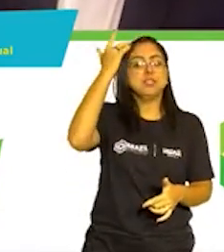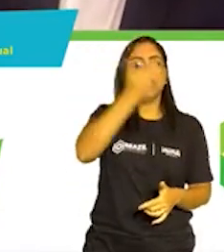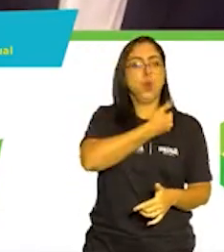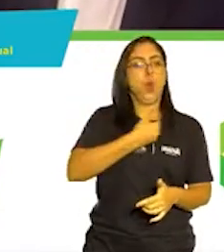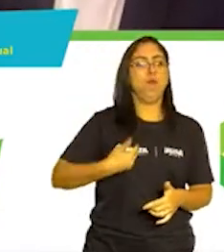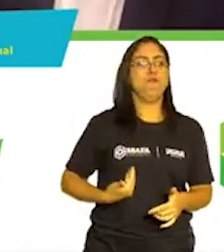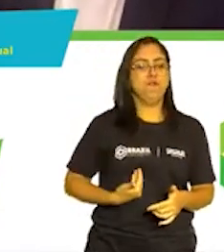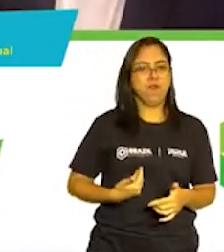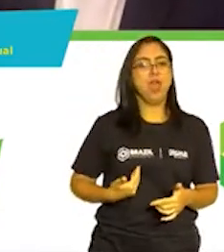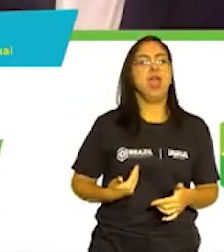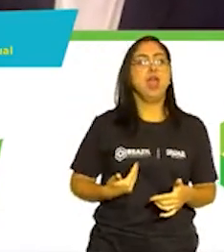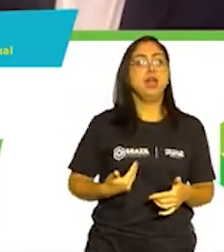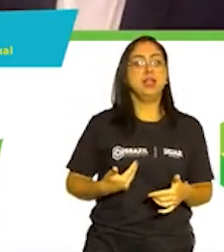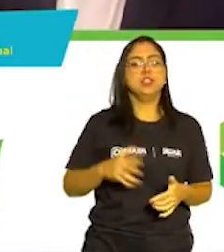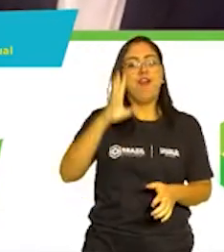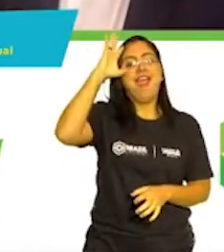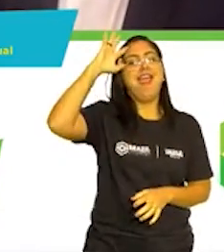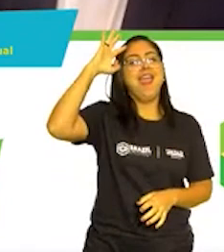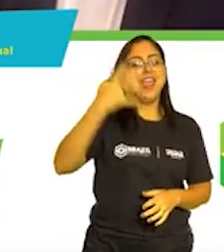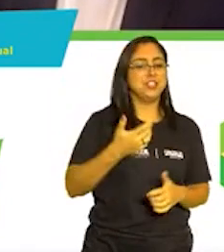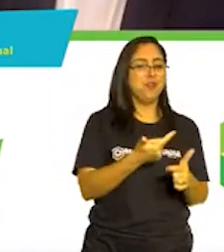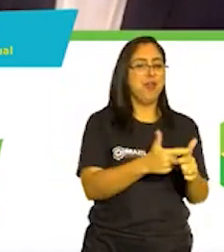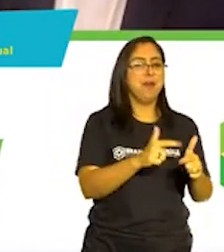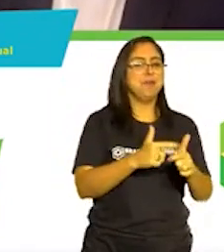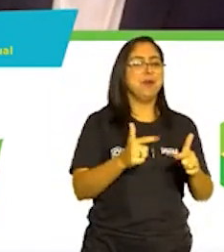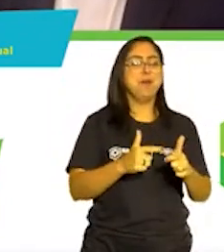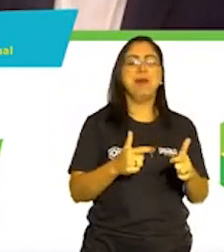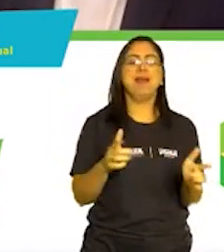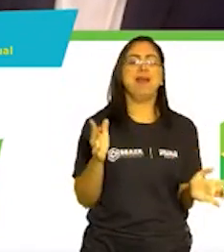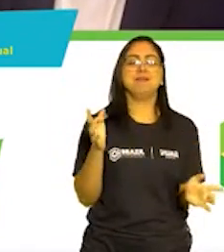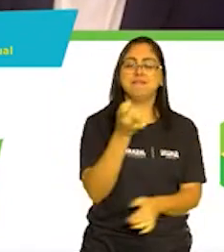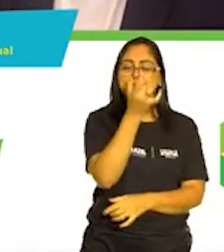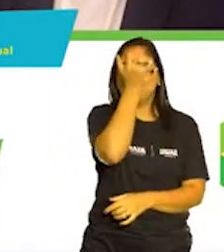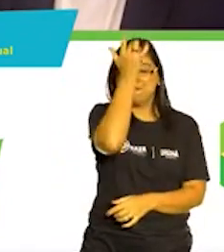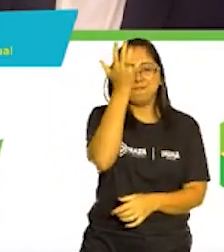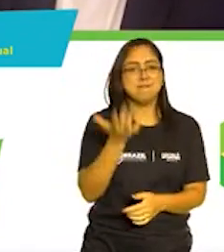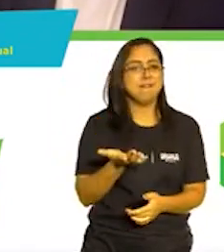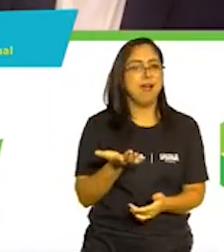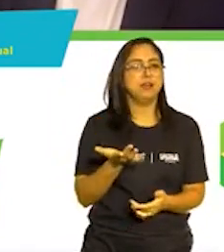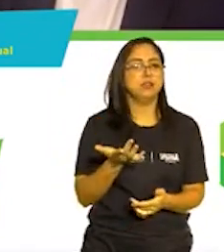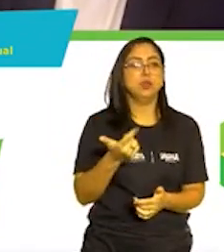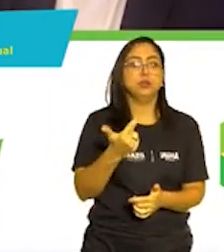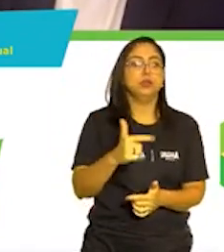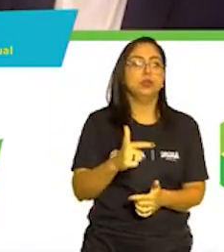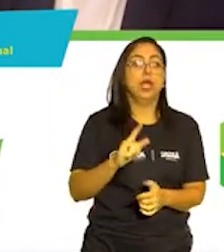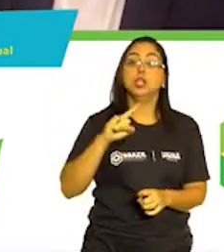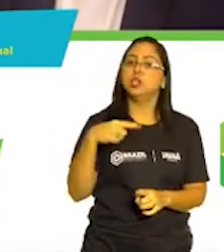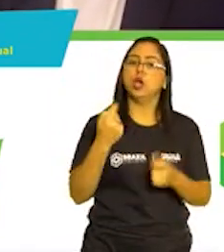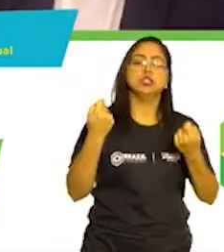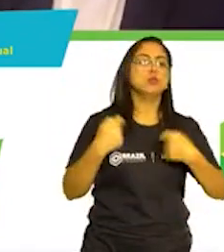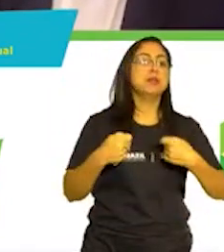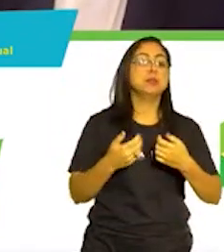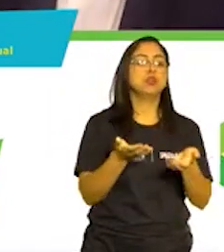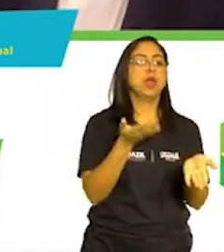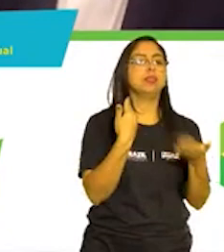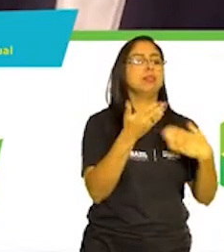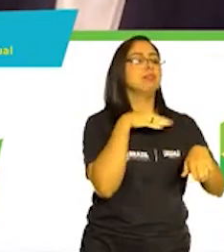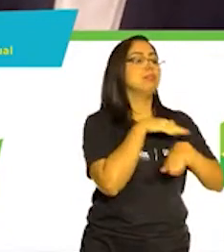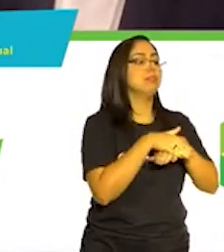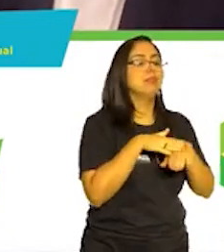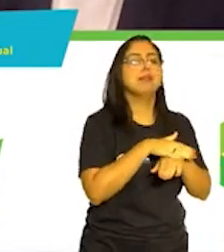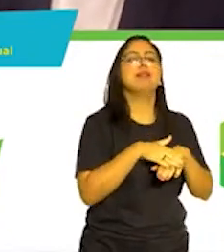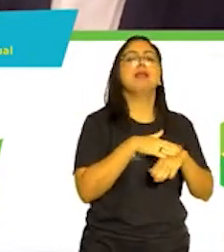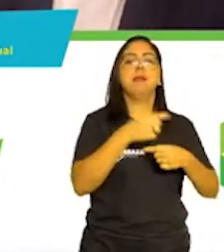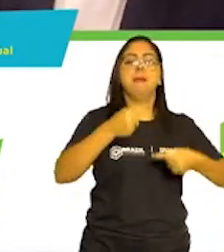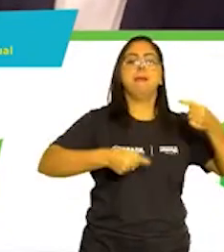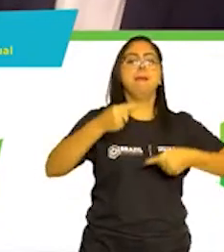nossos problemas. Para a gente resolver os nossos problemas, a gente vai ter que melhorar o debate político. A gente está condenado a